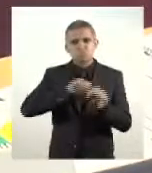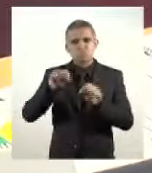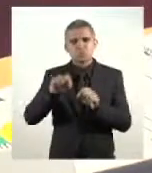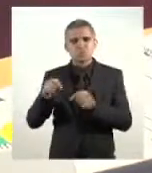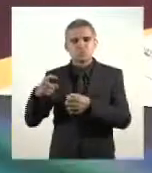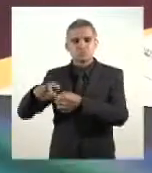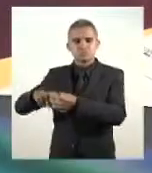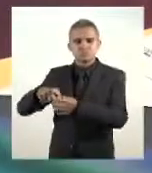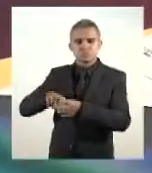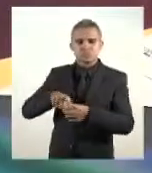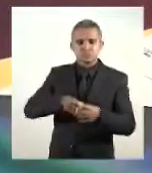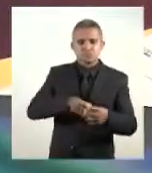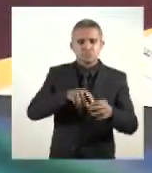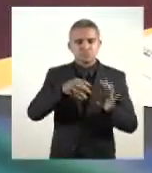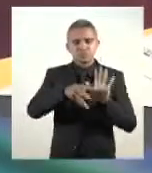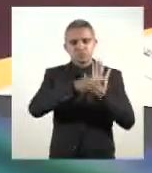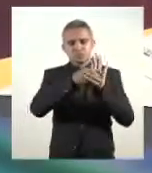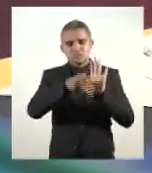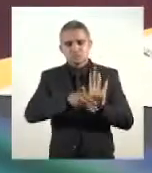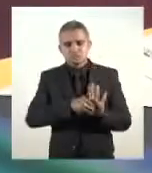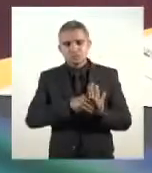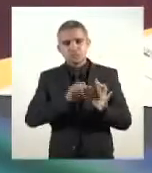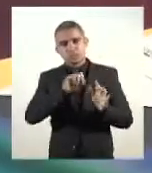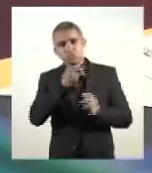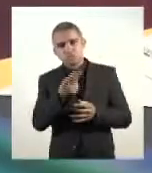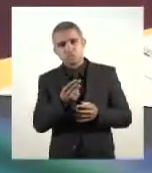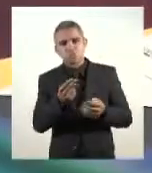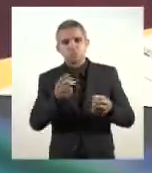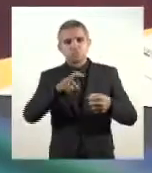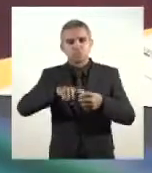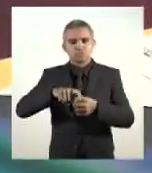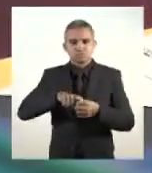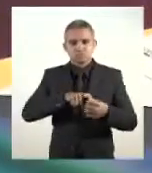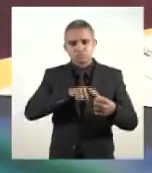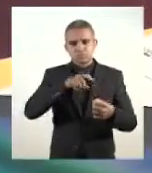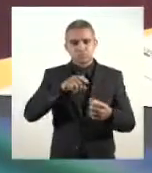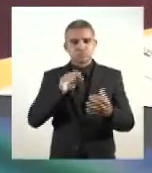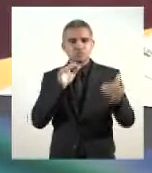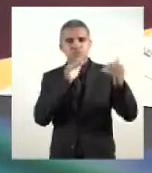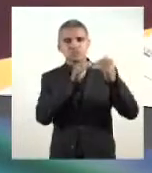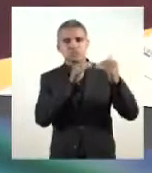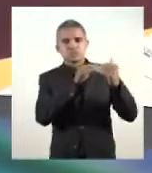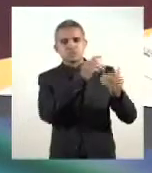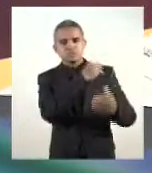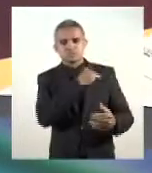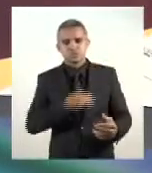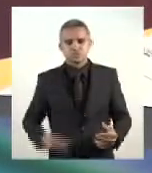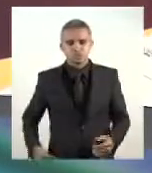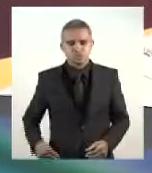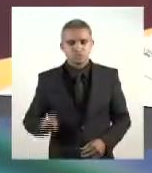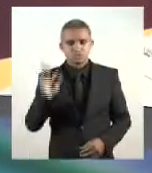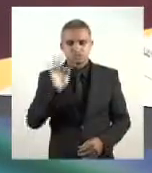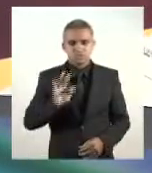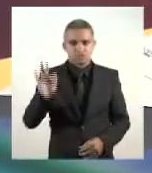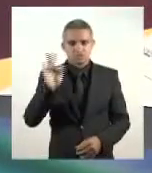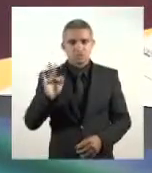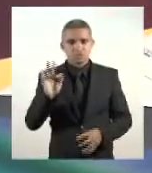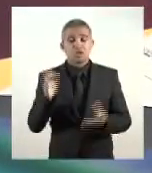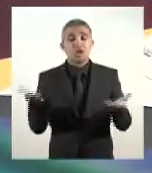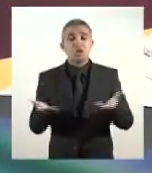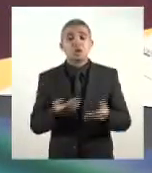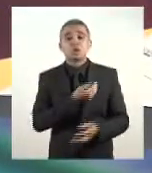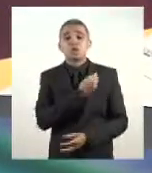de emenda ou de convênios diretamente com os ministérios e o governo federal está dando o